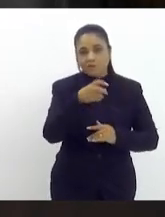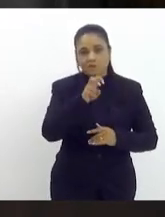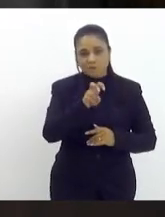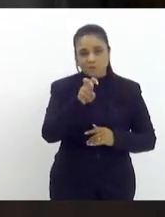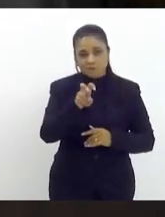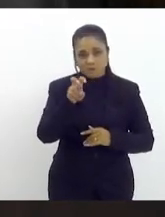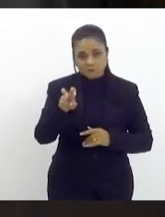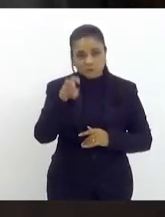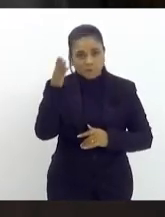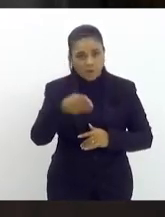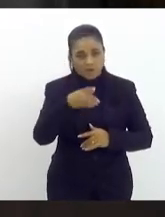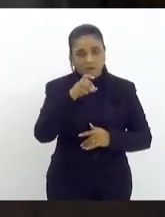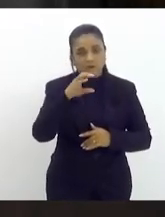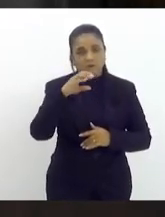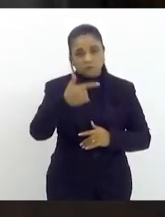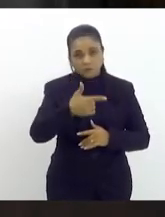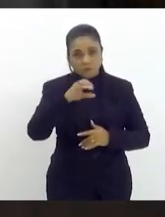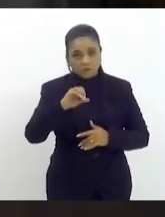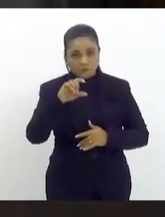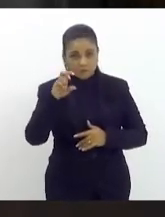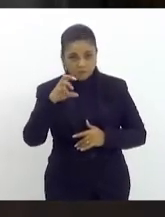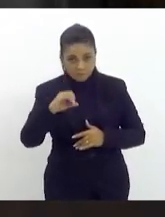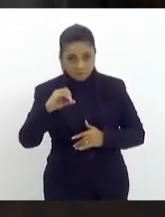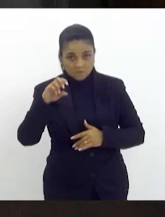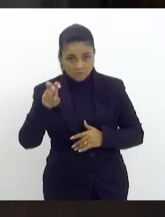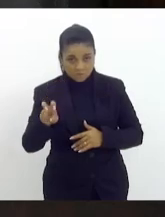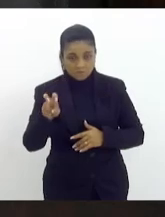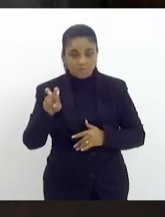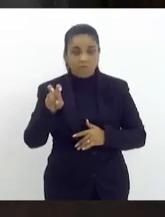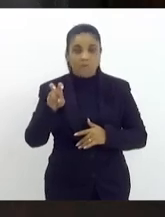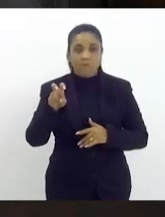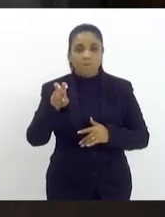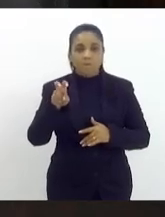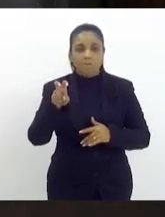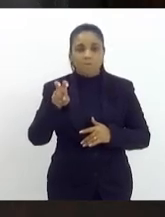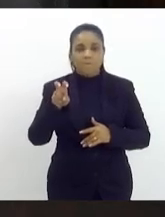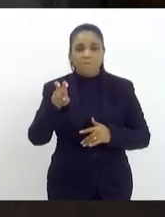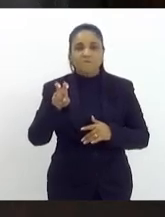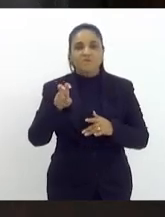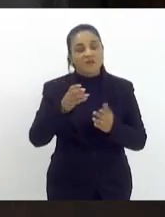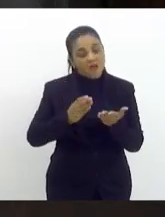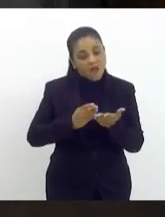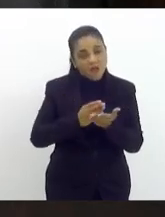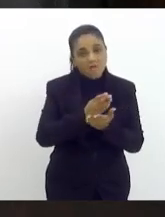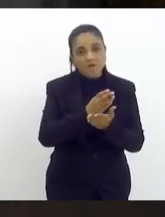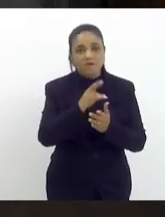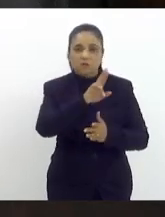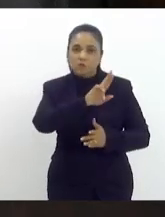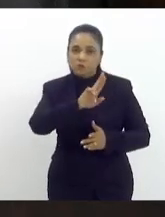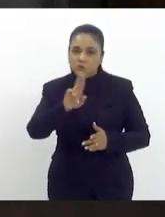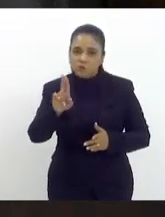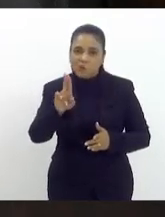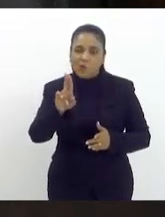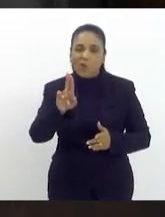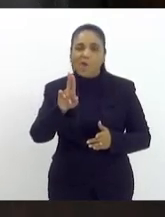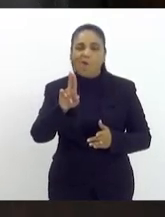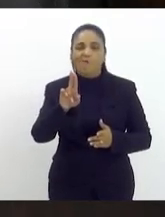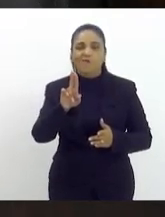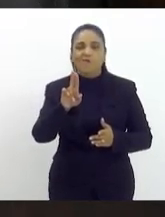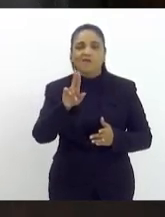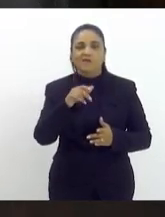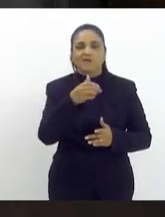4.555 de 2005, pelo que recomendo a aprovação do nome indicado pela mensagem